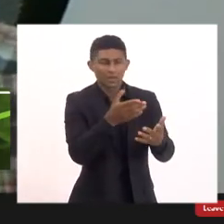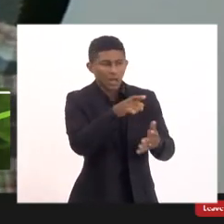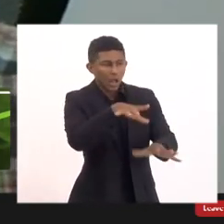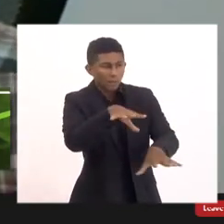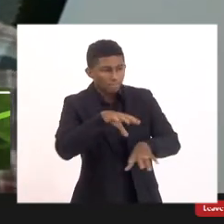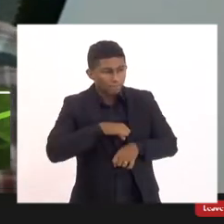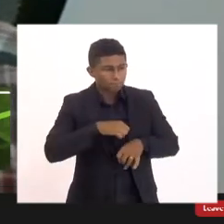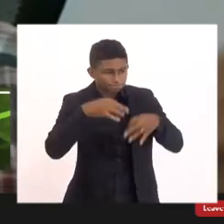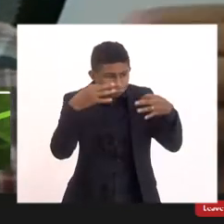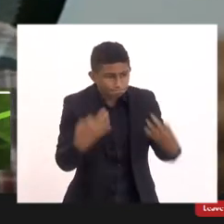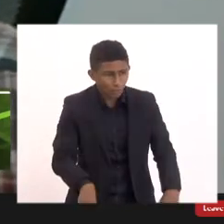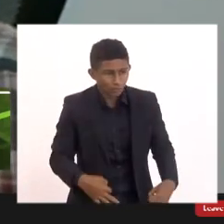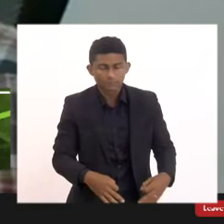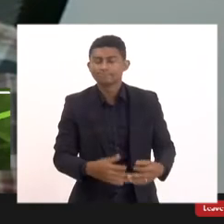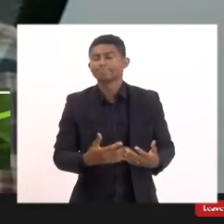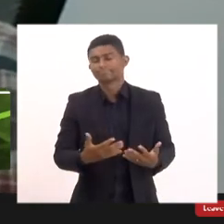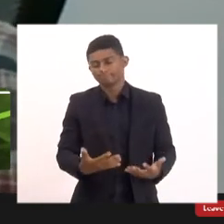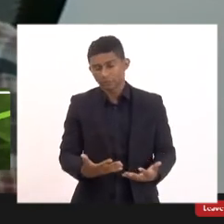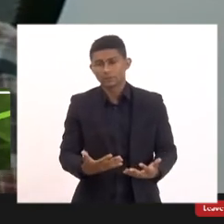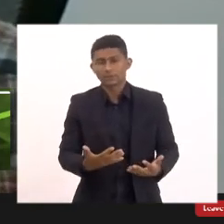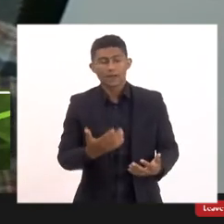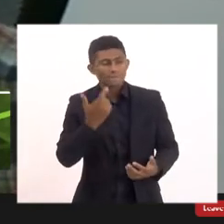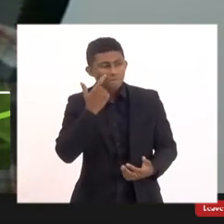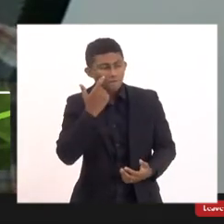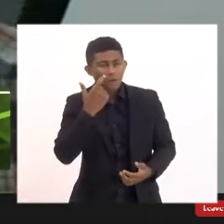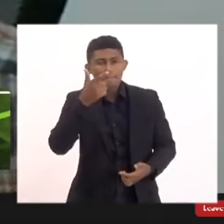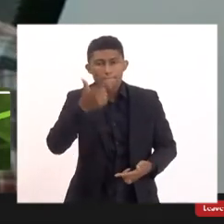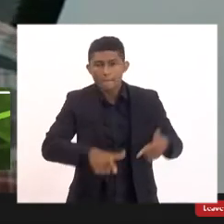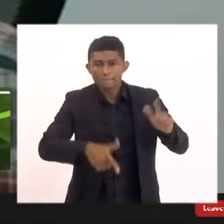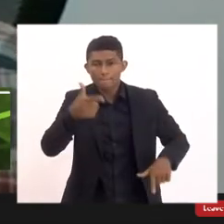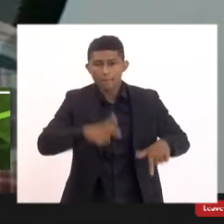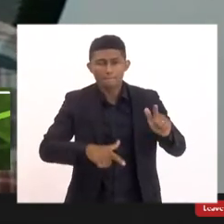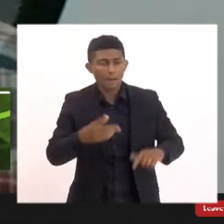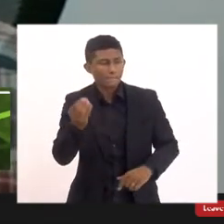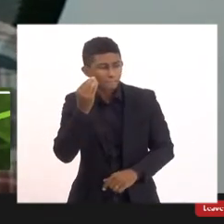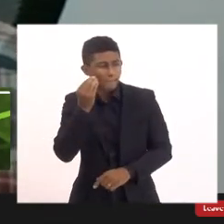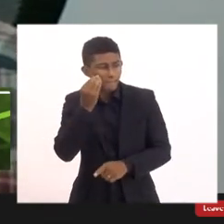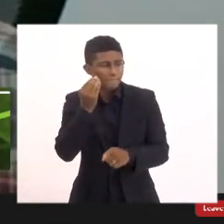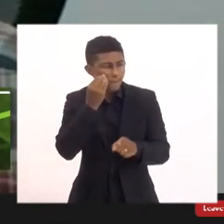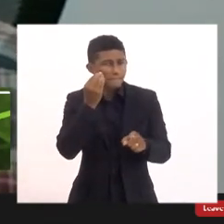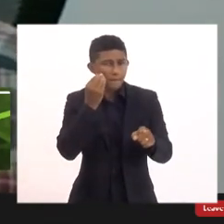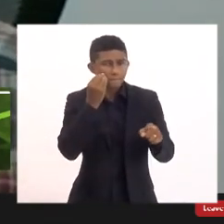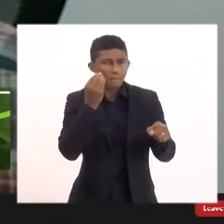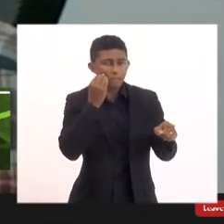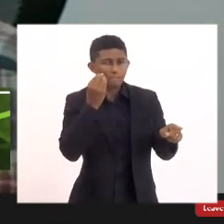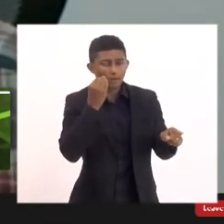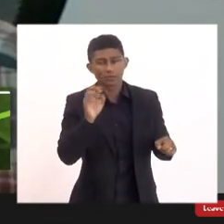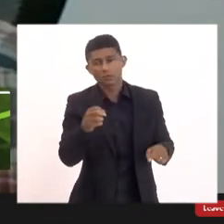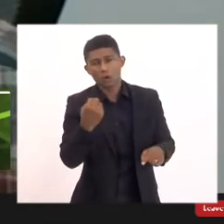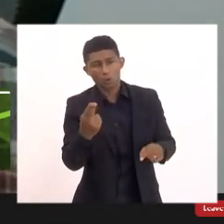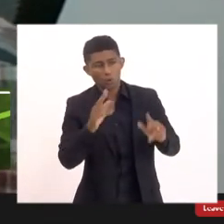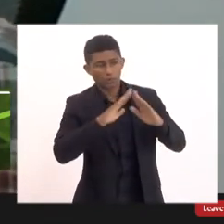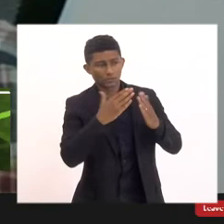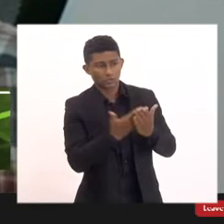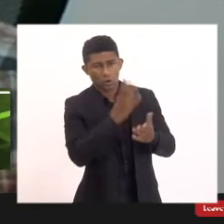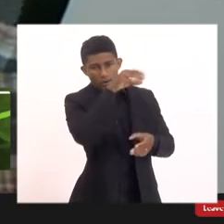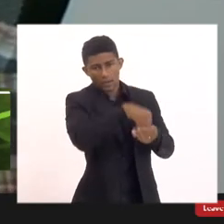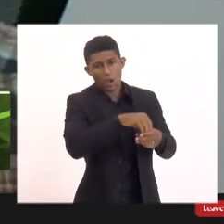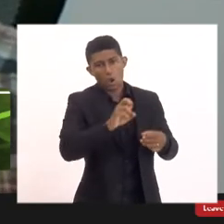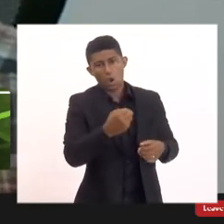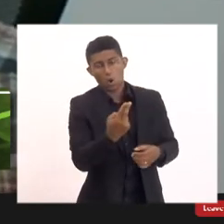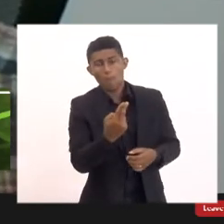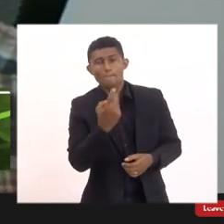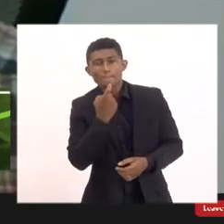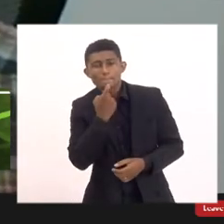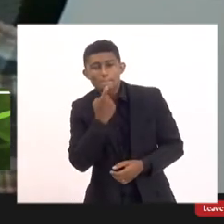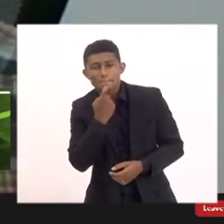Buscar a realização de testes junto aos polos de testagem ou utilizar polos próximos à escola. A questão do